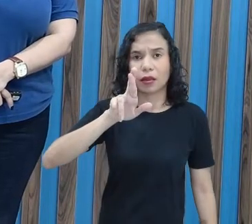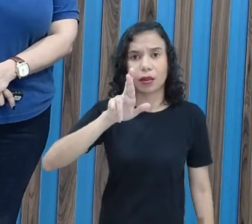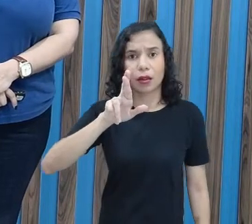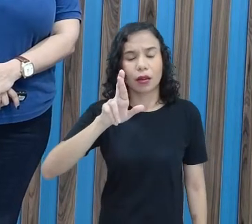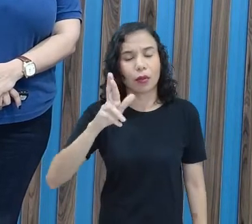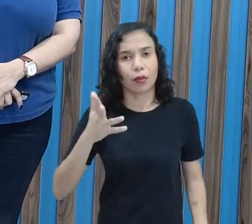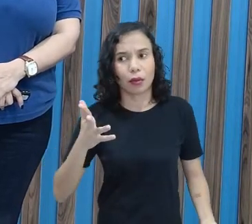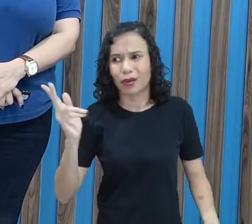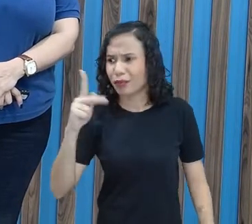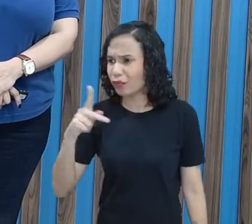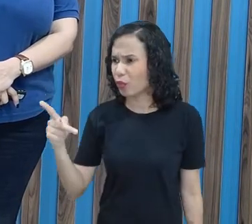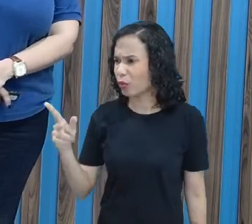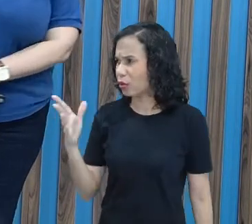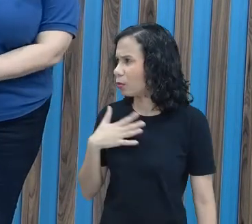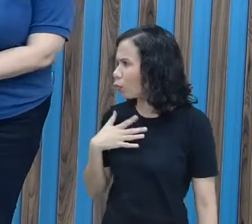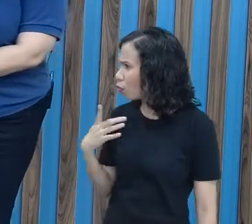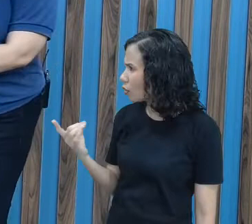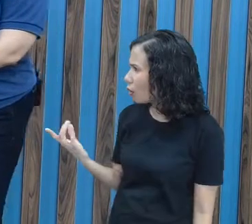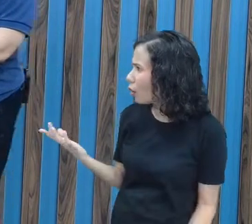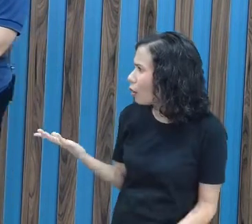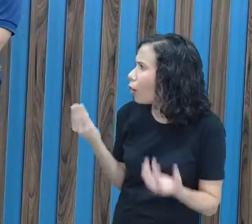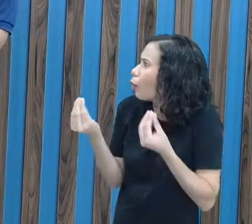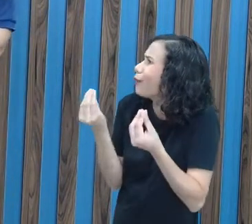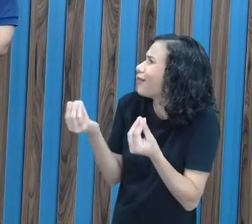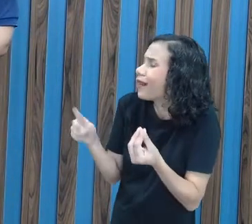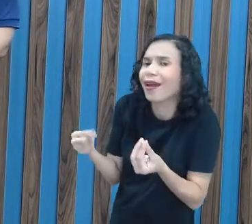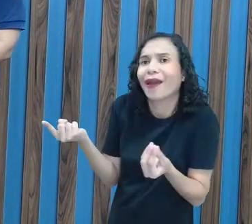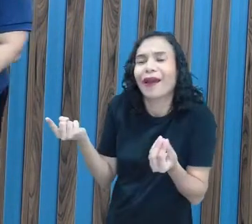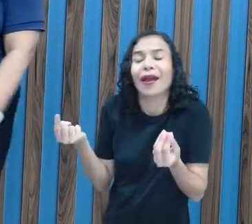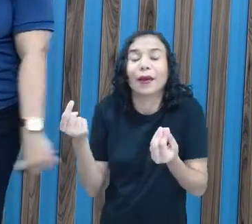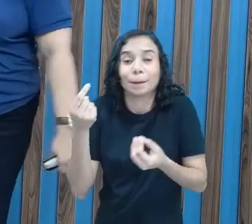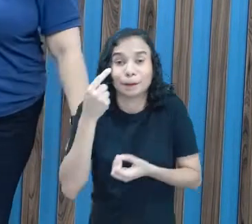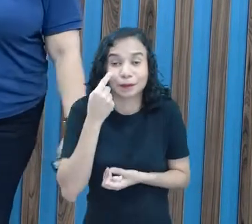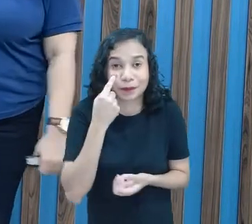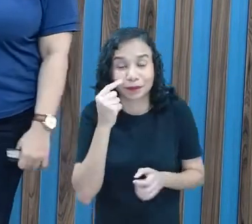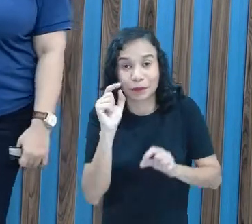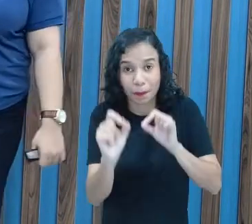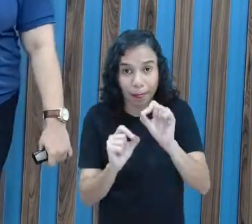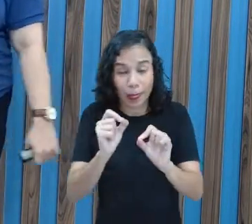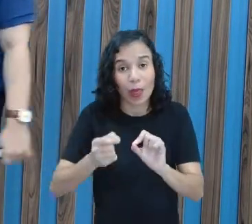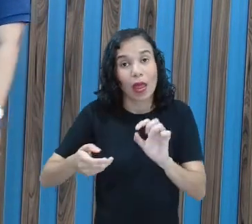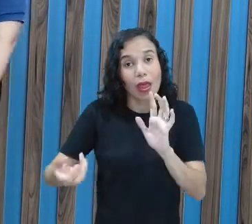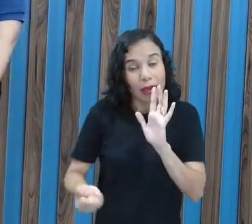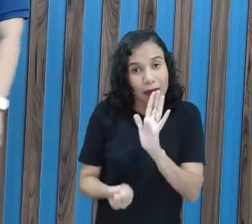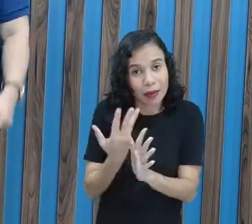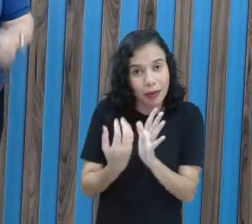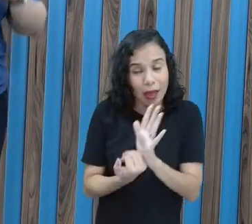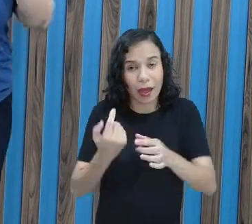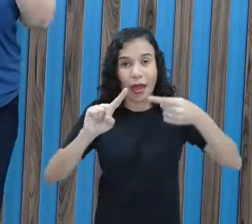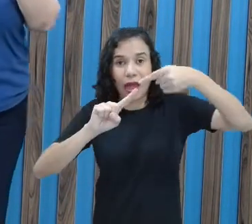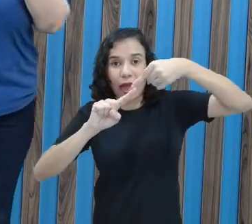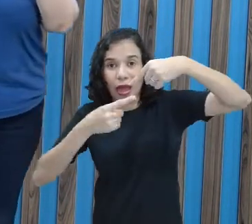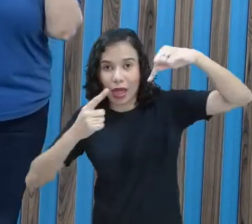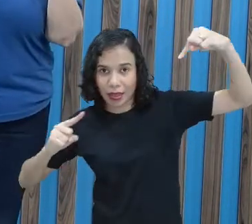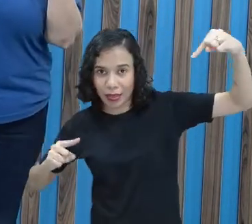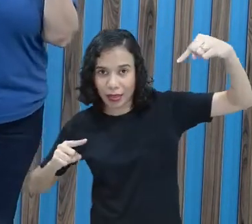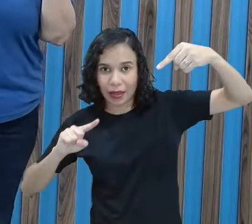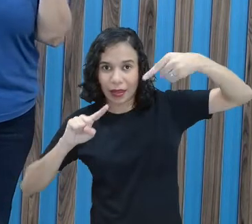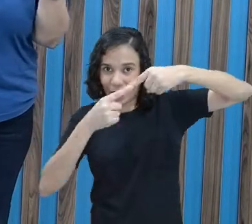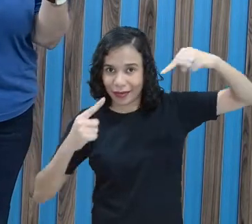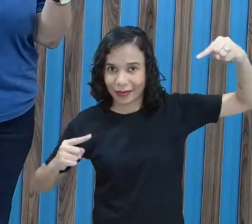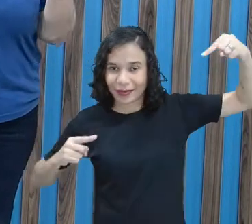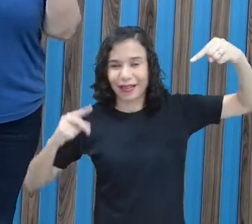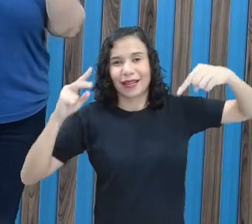menino, professora, pelo amor de Deus. Mas, ó, gente, a produção de RNA... O RNA, em vez